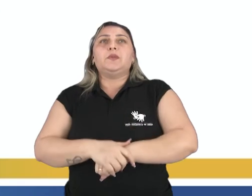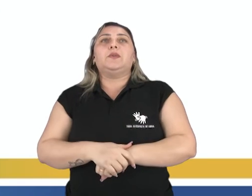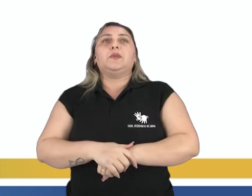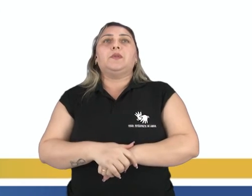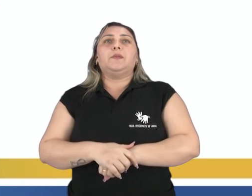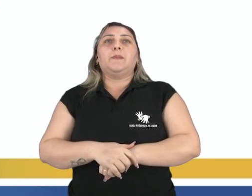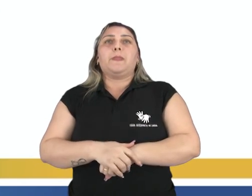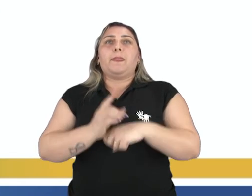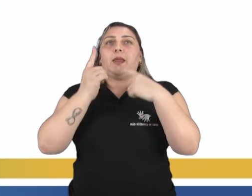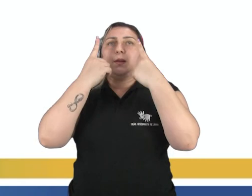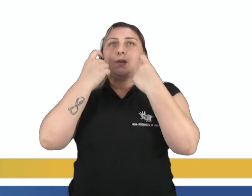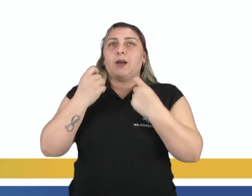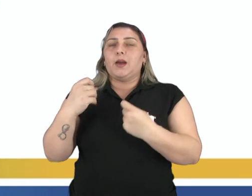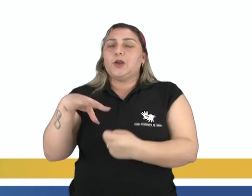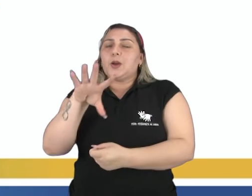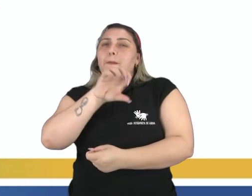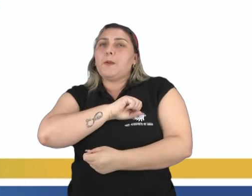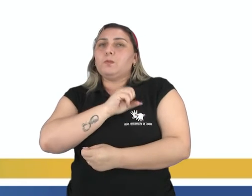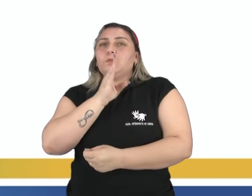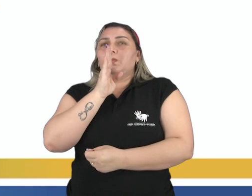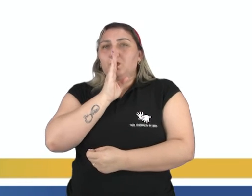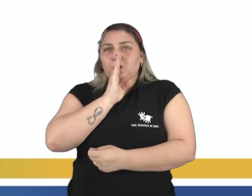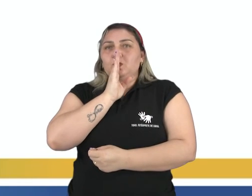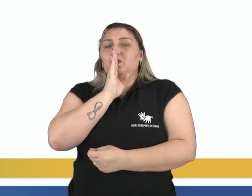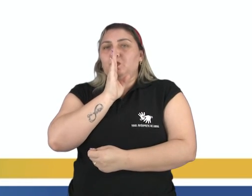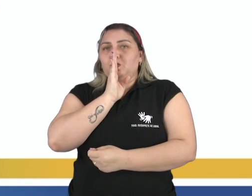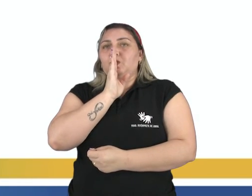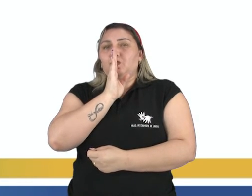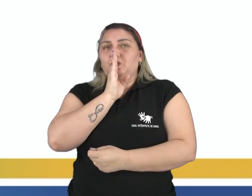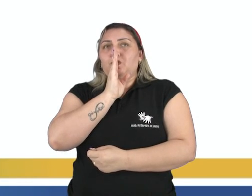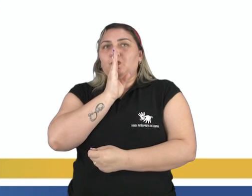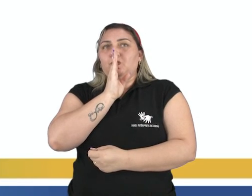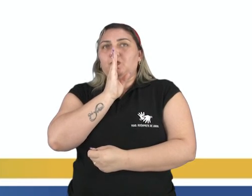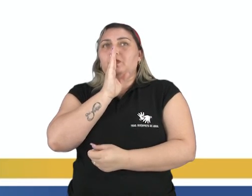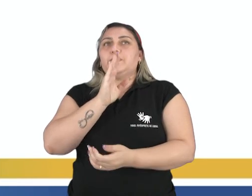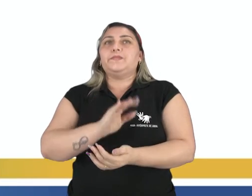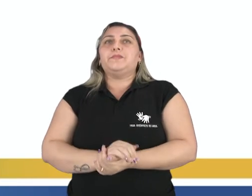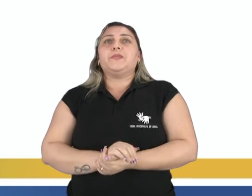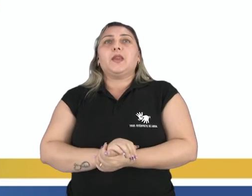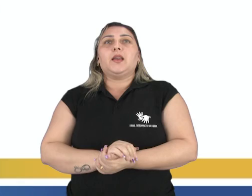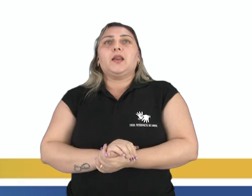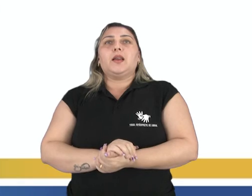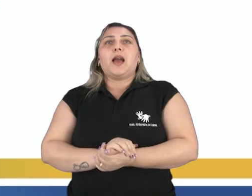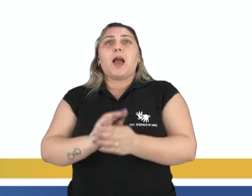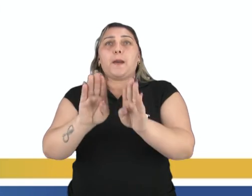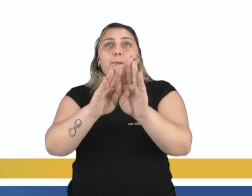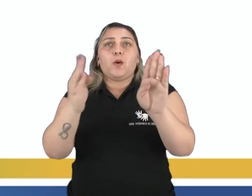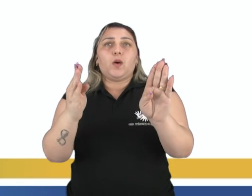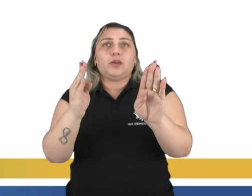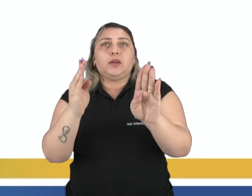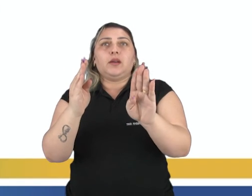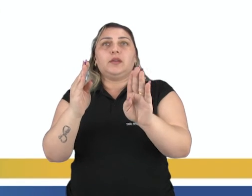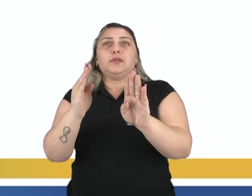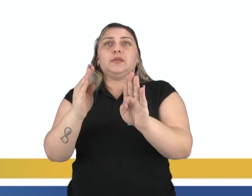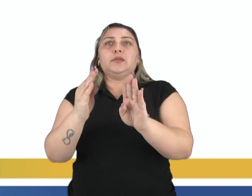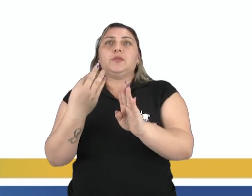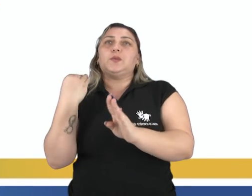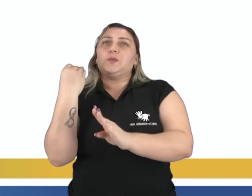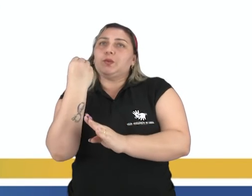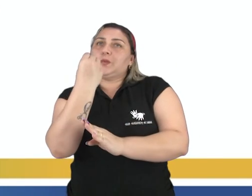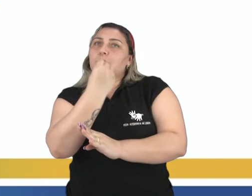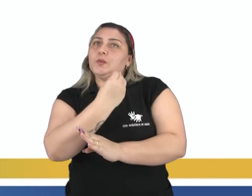borbotões, lágrimas de amor calado, irremediável desespero. Fortunato, à porta onde ficara,